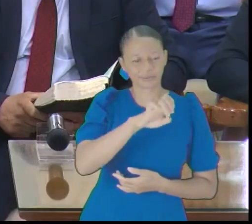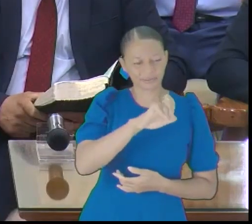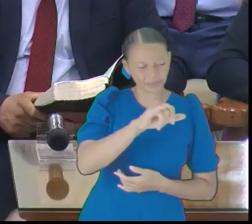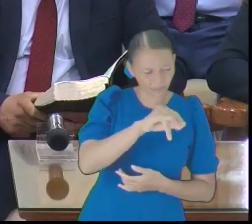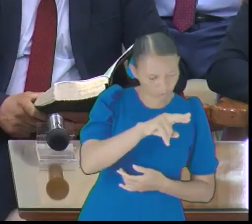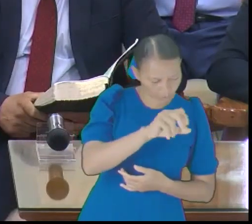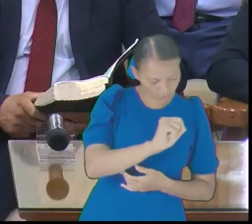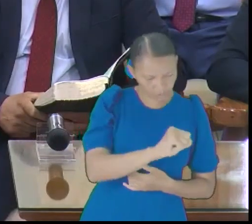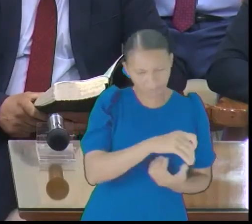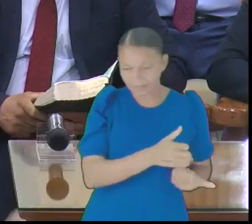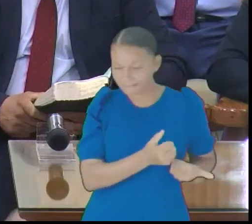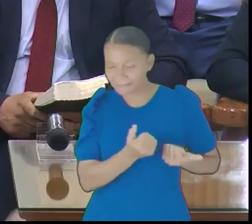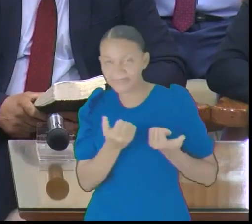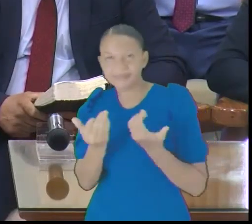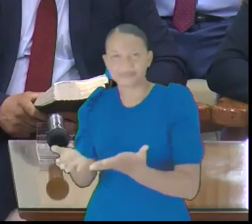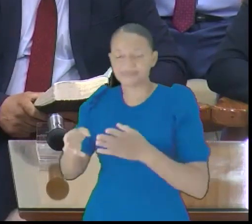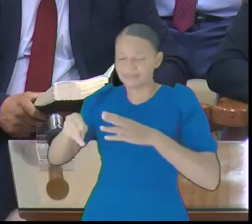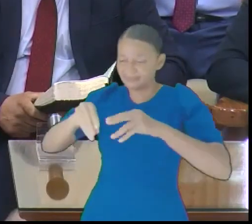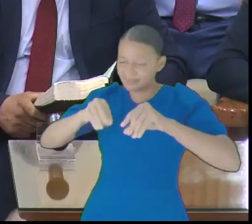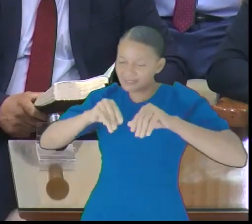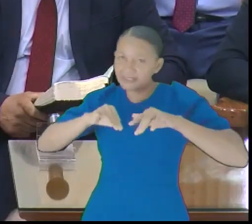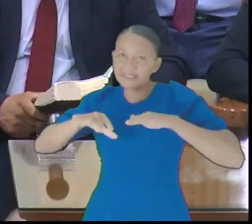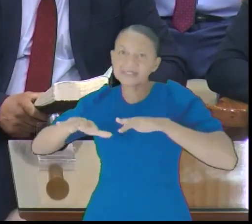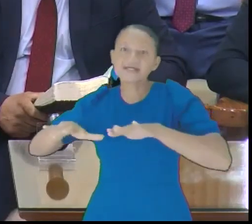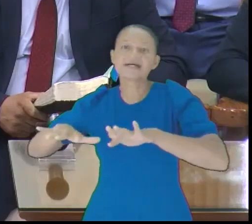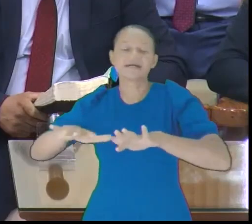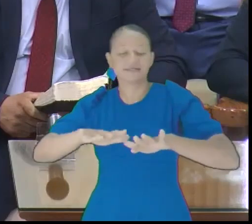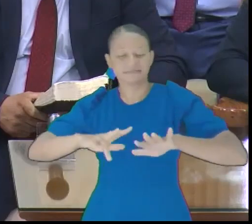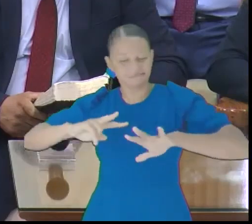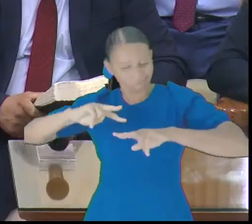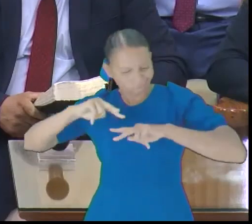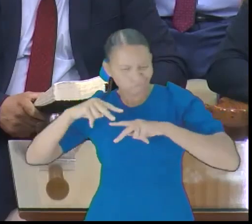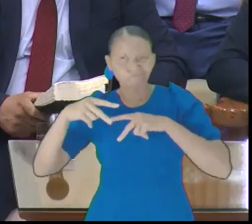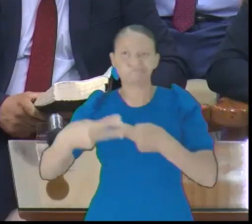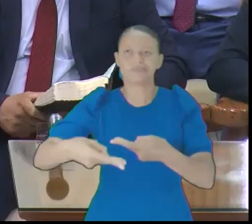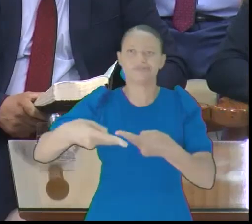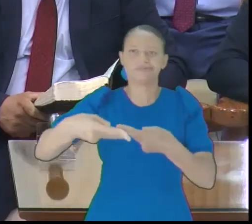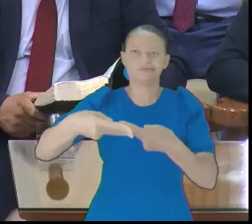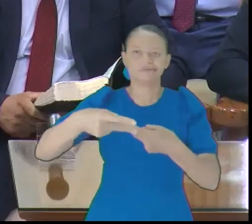a ti esta terra, para herdá-la.